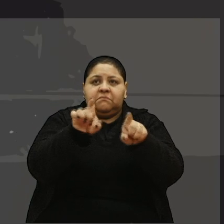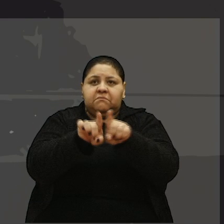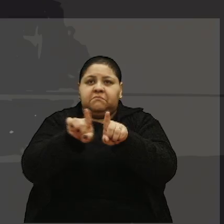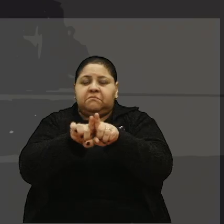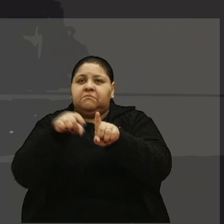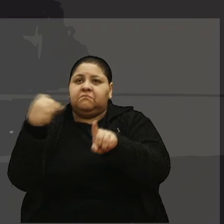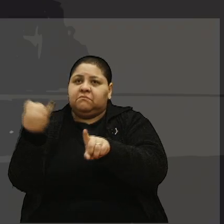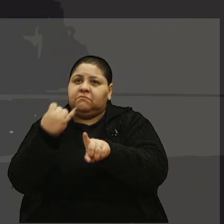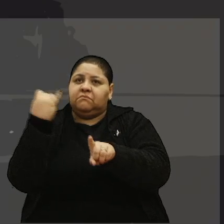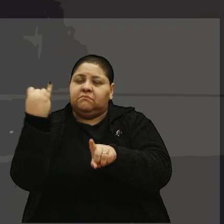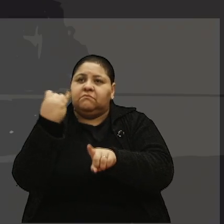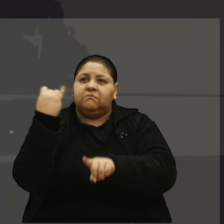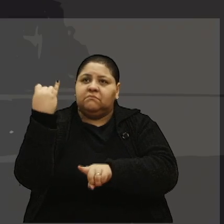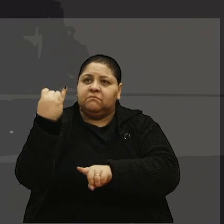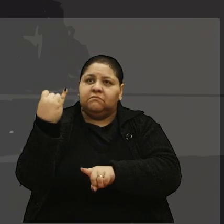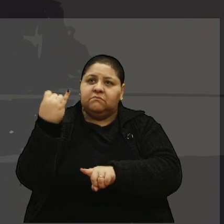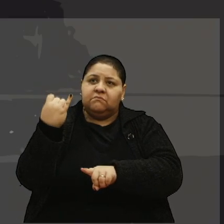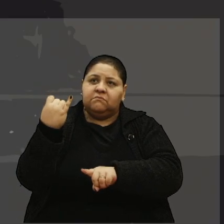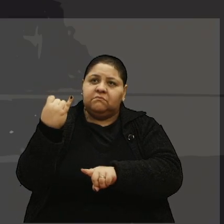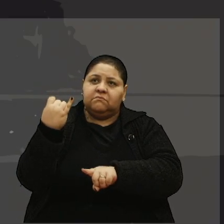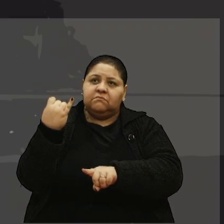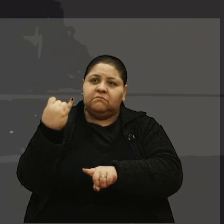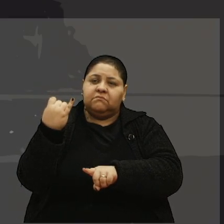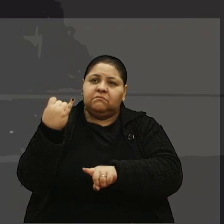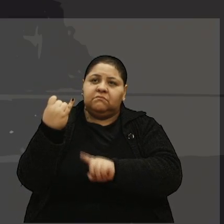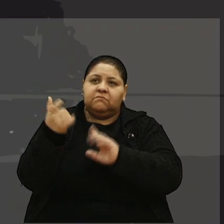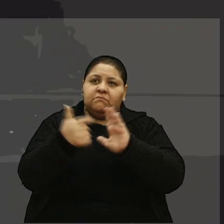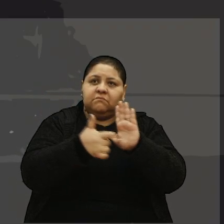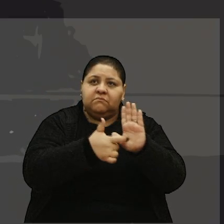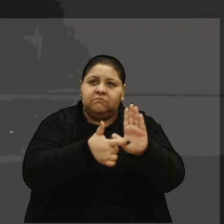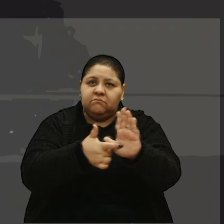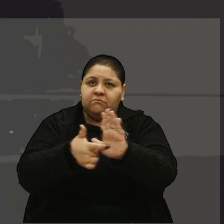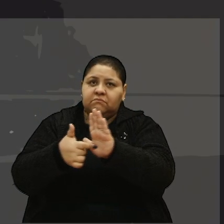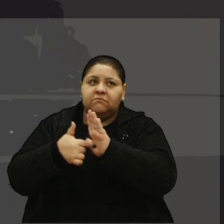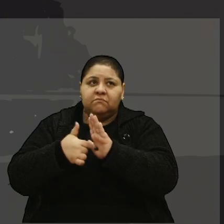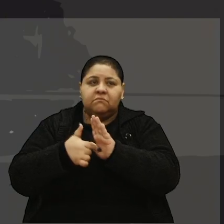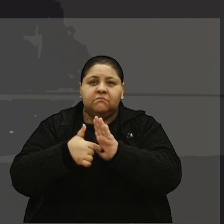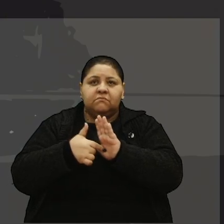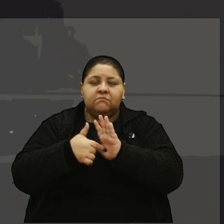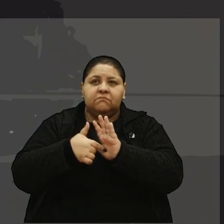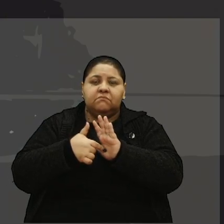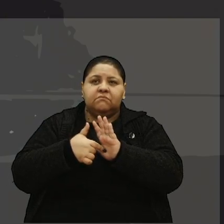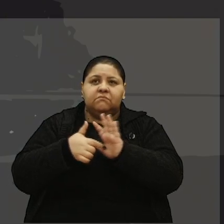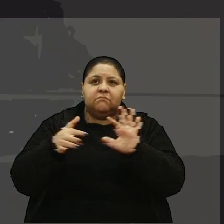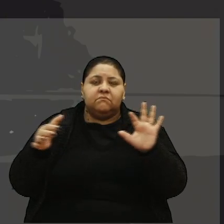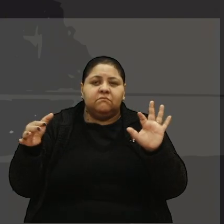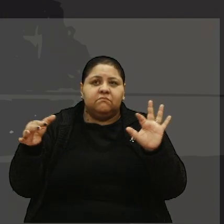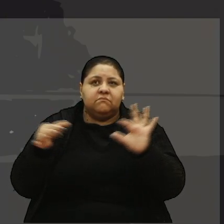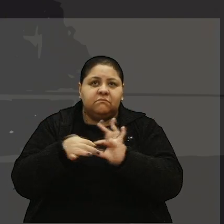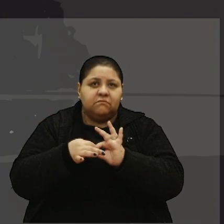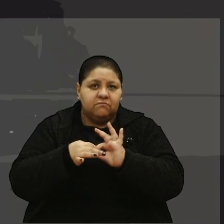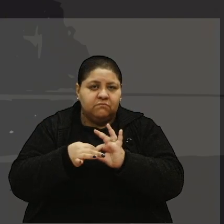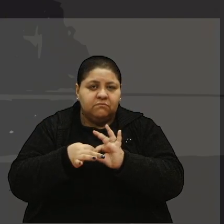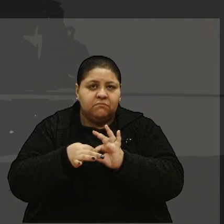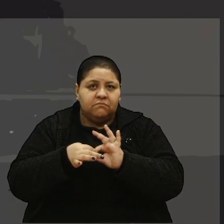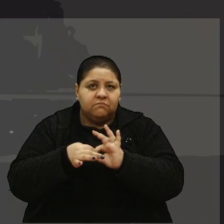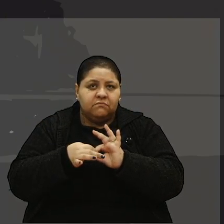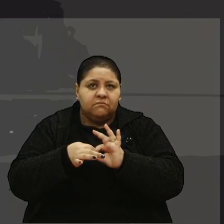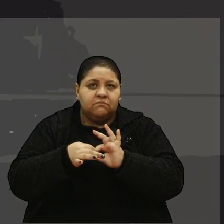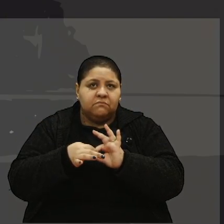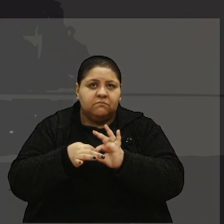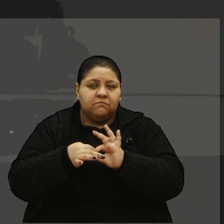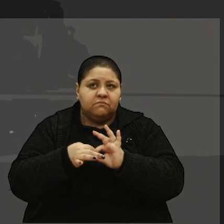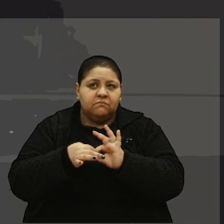fundamental para extrair os laços com